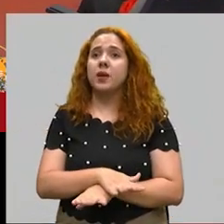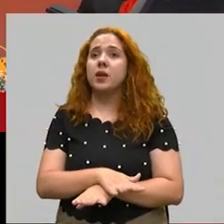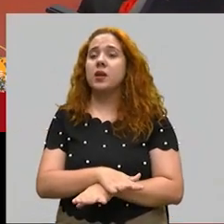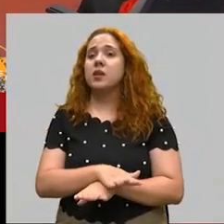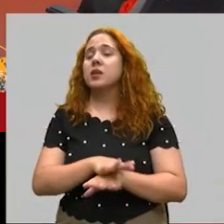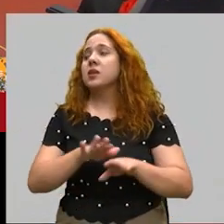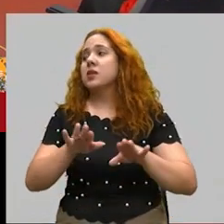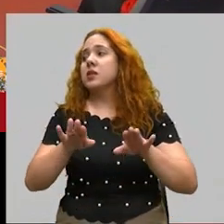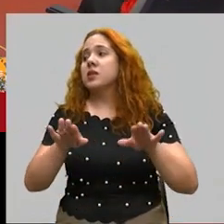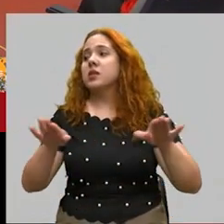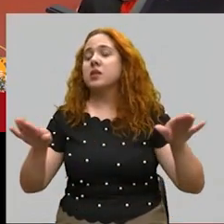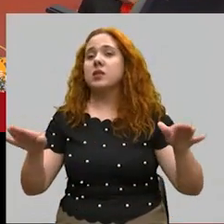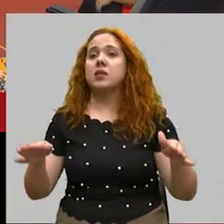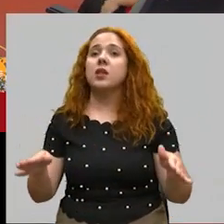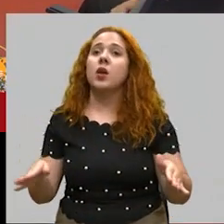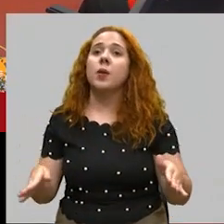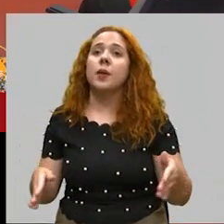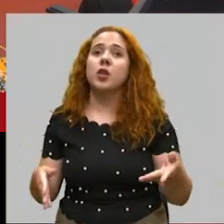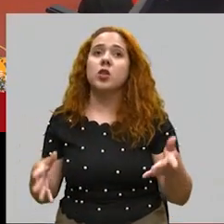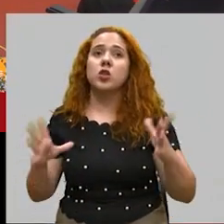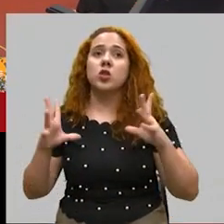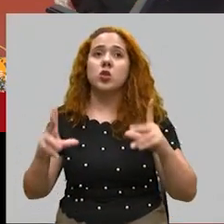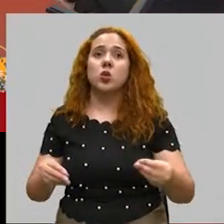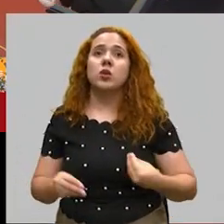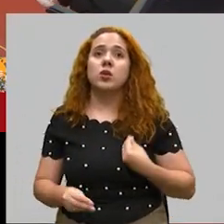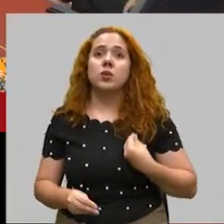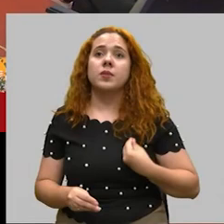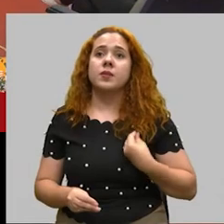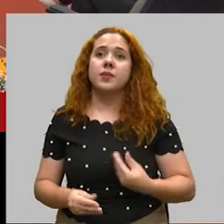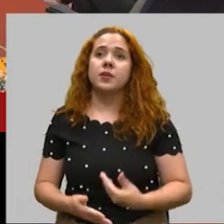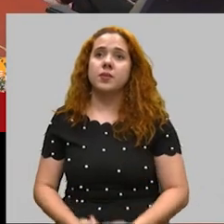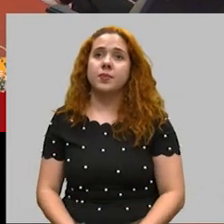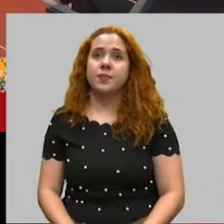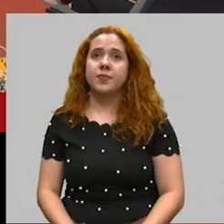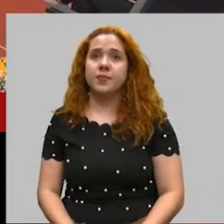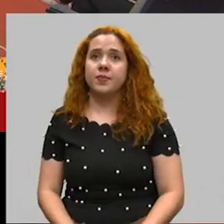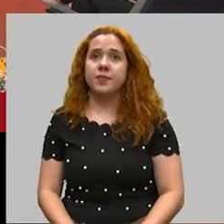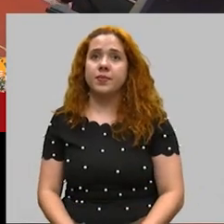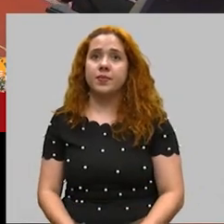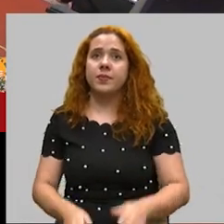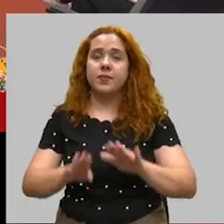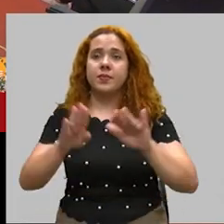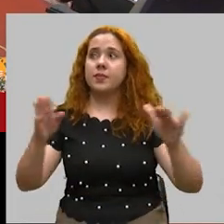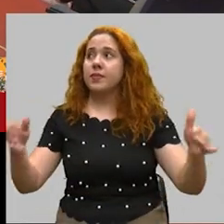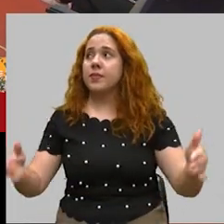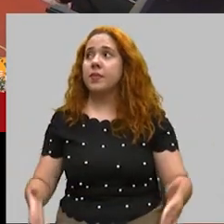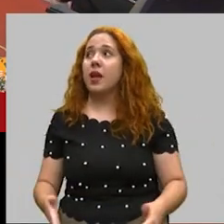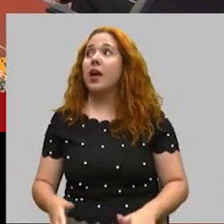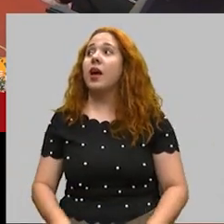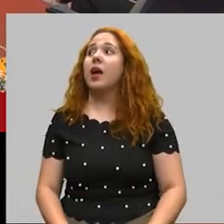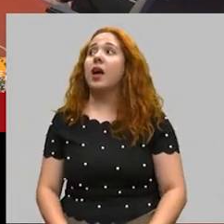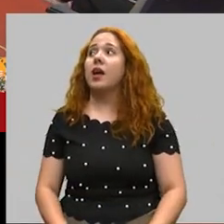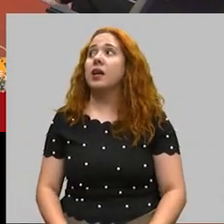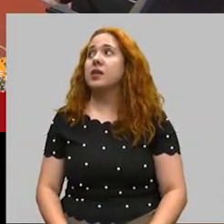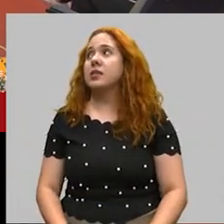uma vez a todos pela participação mesa tava mais bonita ainda porque era feminina e